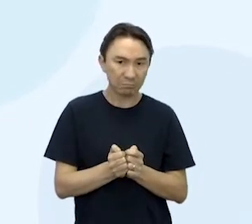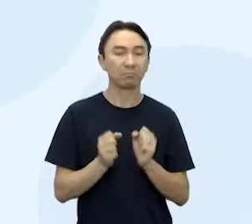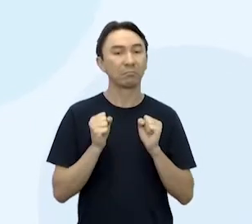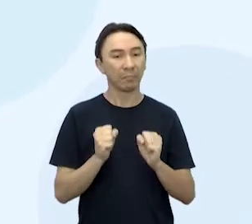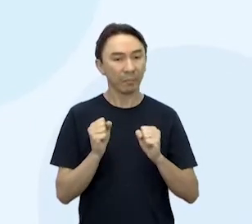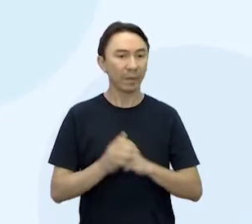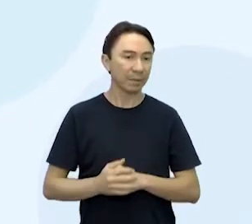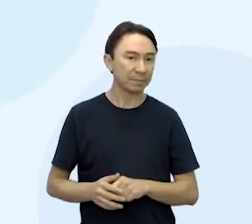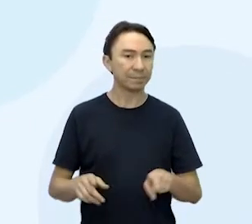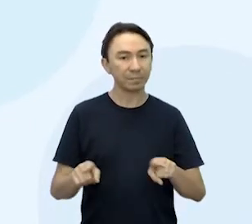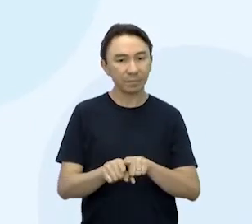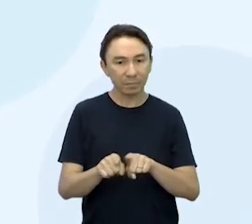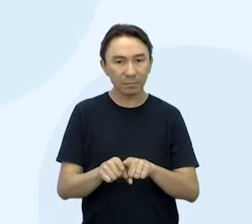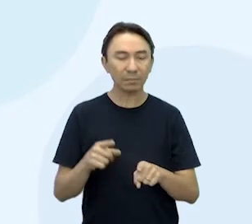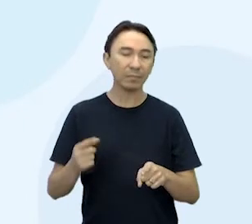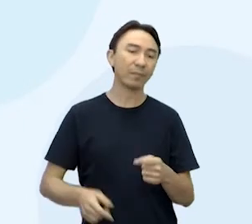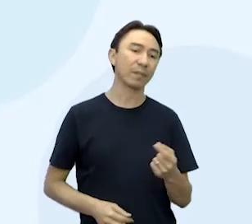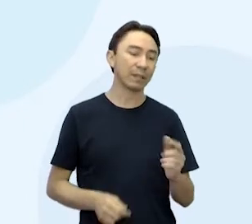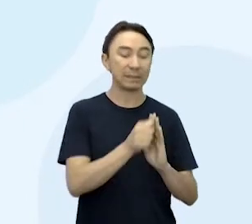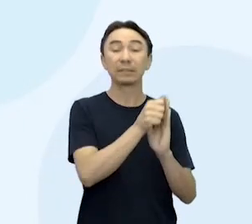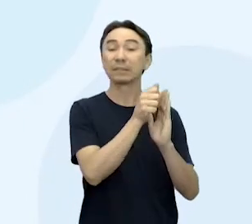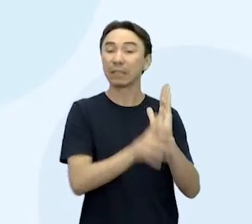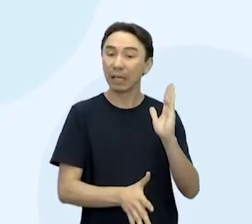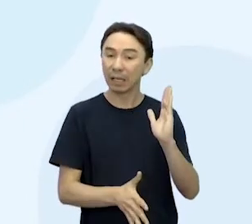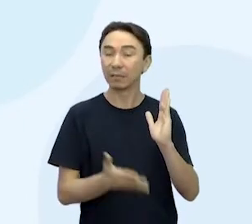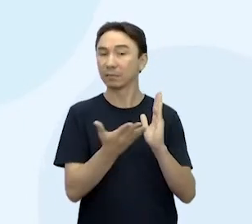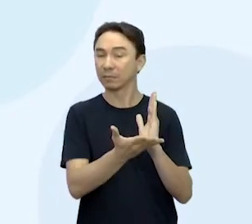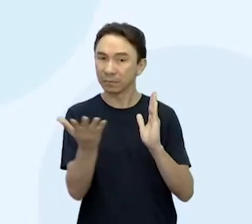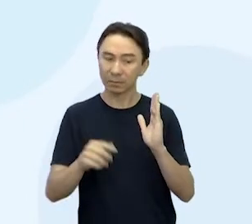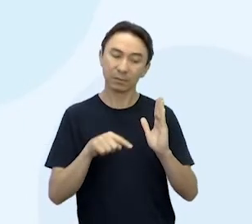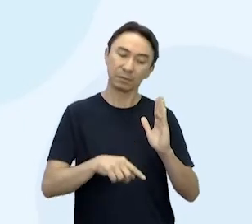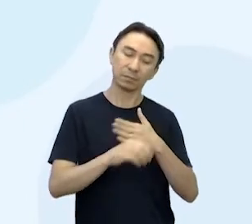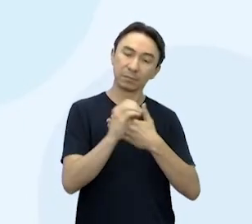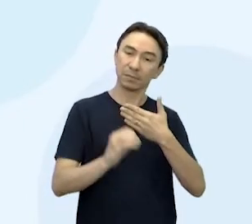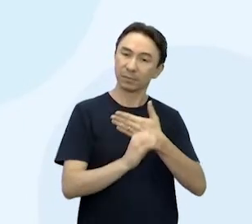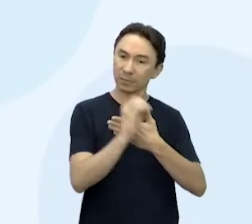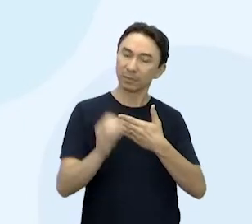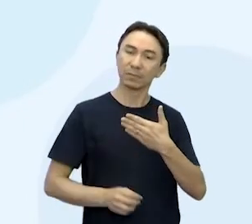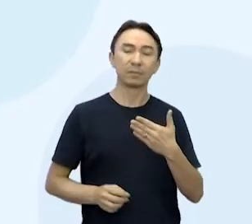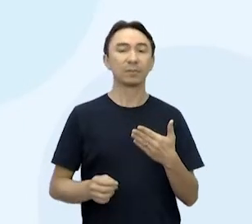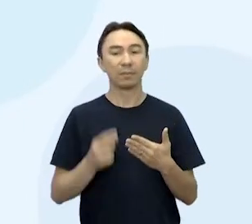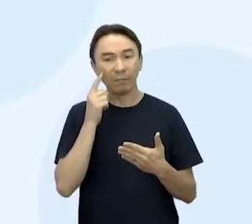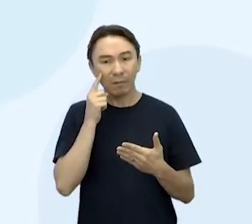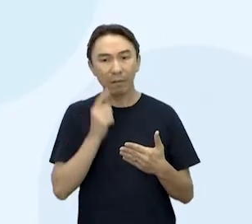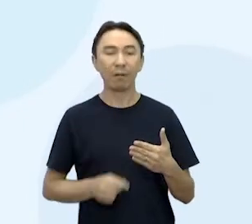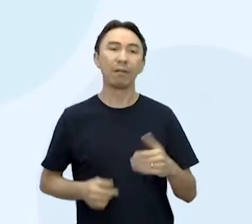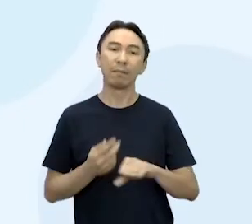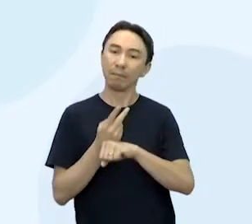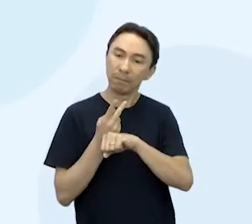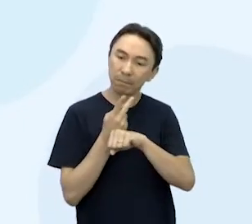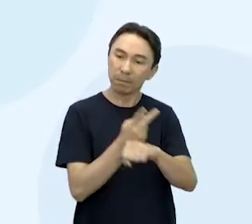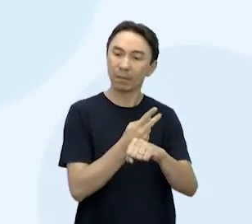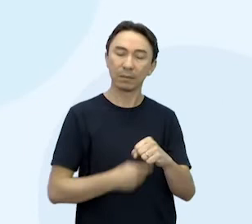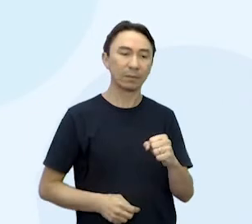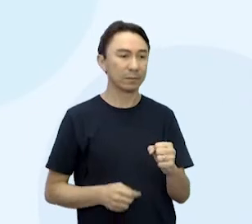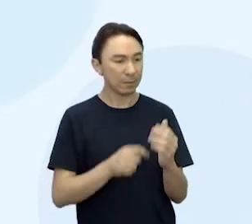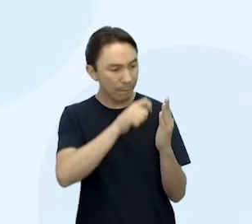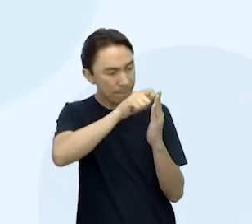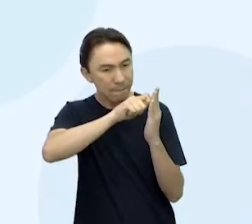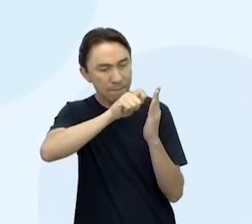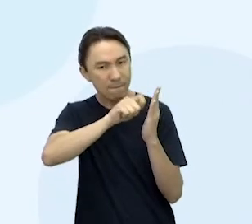as tarefas. Então, se não está aparecendo para você em breve, aparecerão as tarefas referentes a cada uma das aulas,